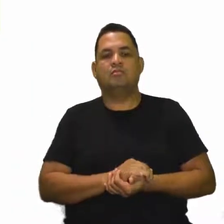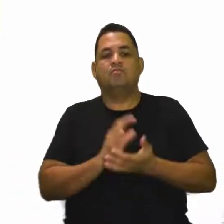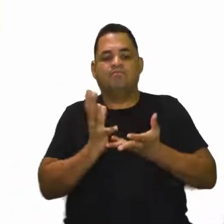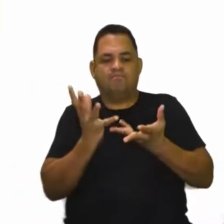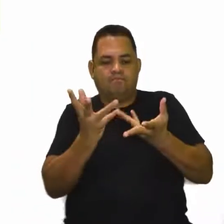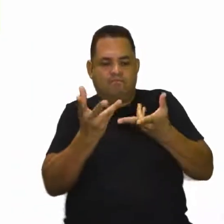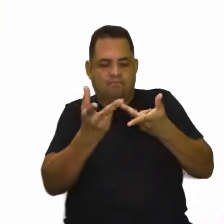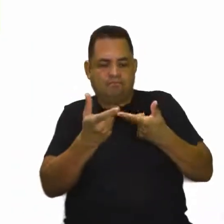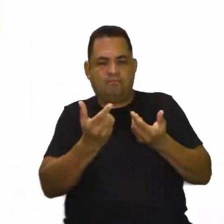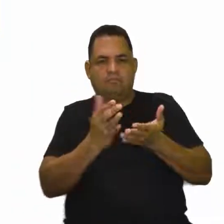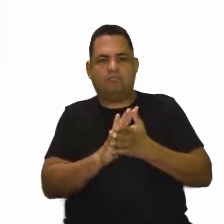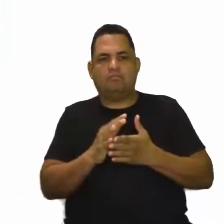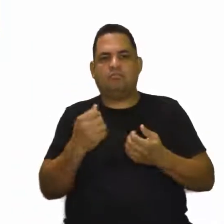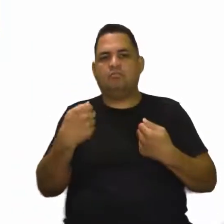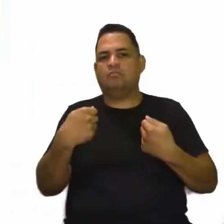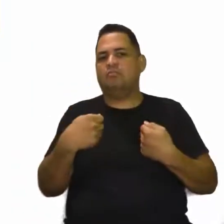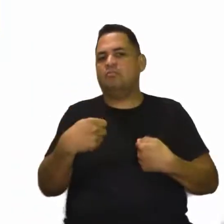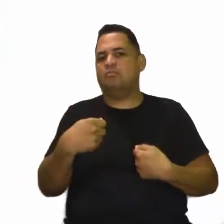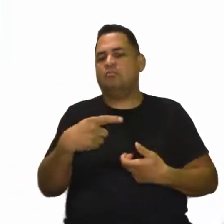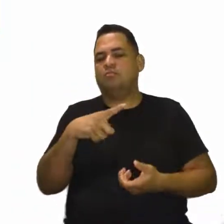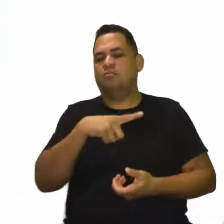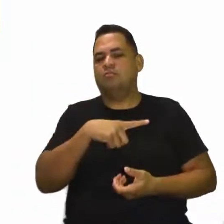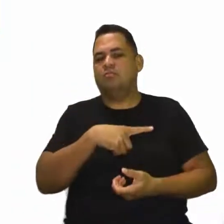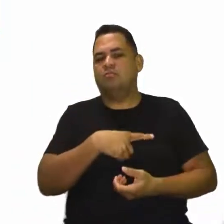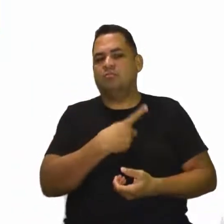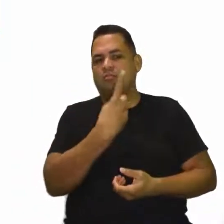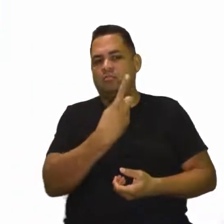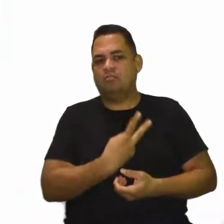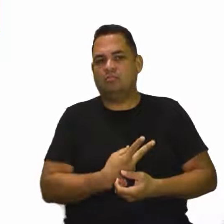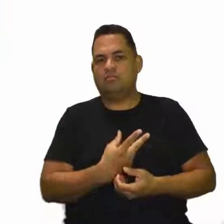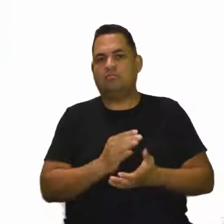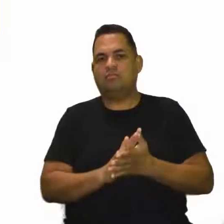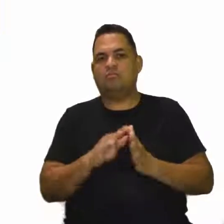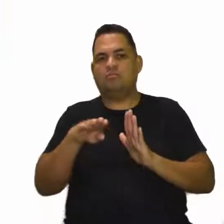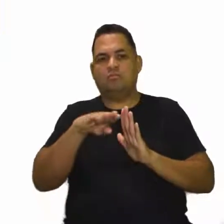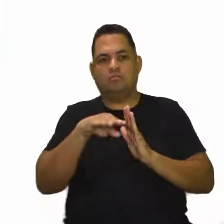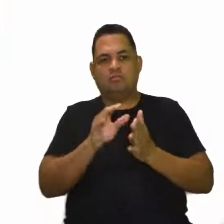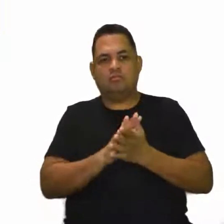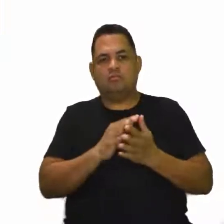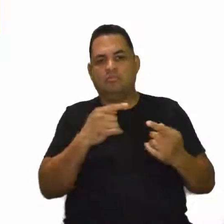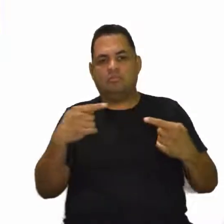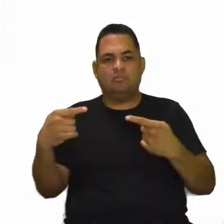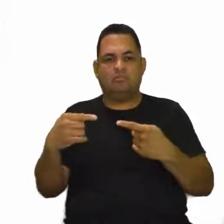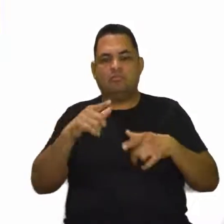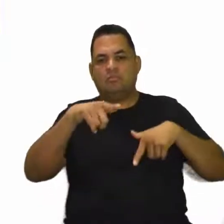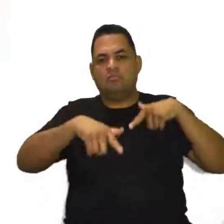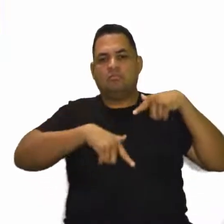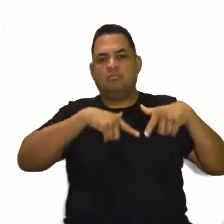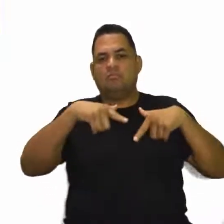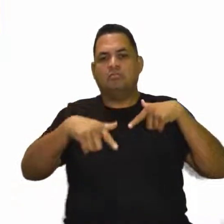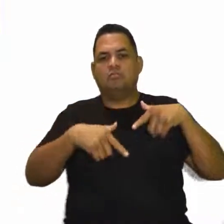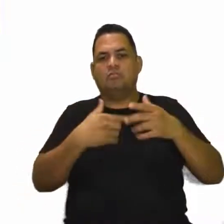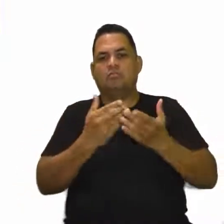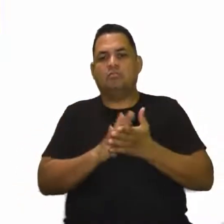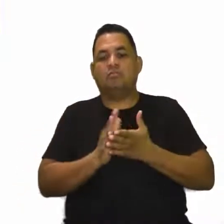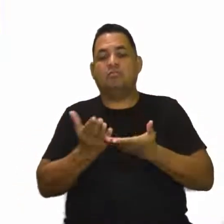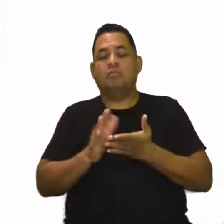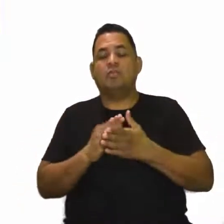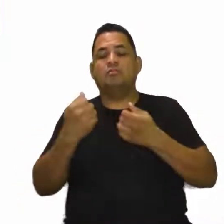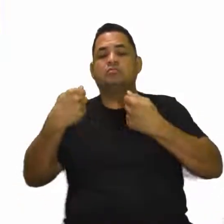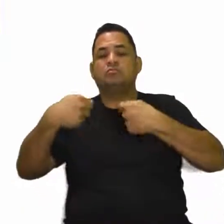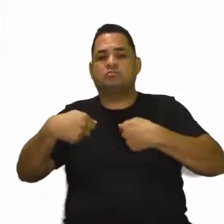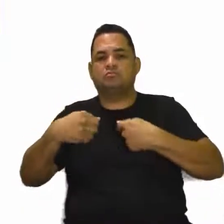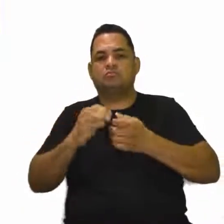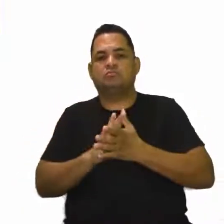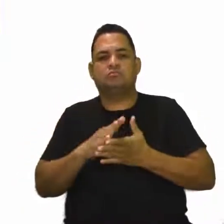a habilidade, eu tenho aí, tu tem que relacionar o trabalho com as formas de